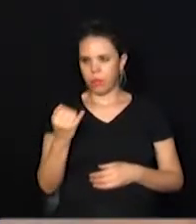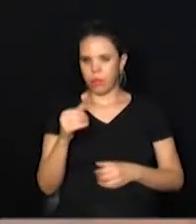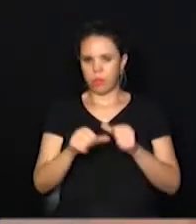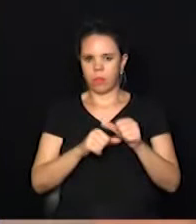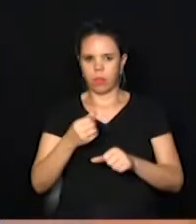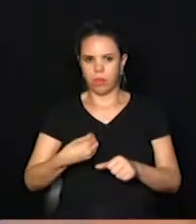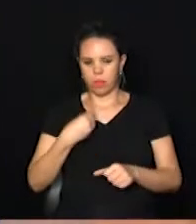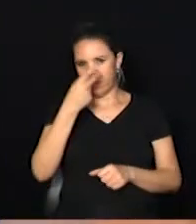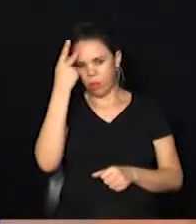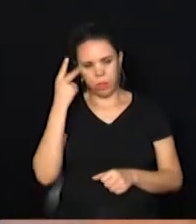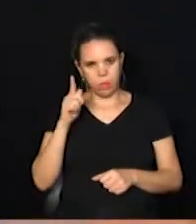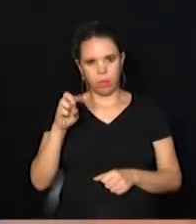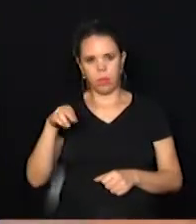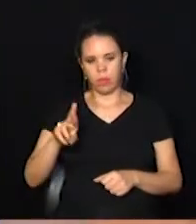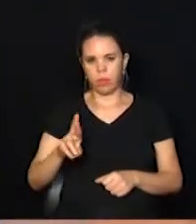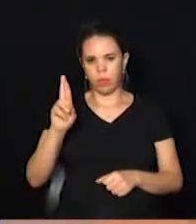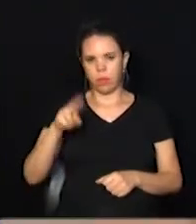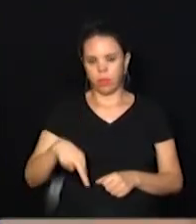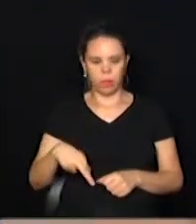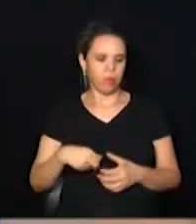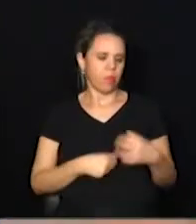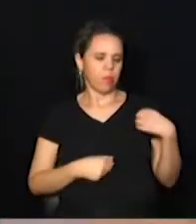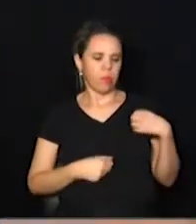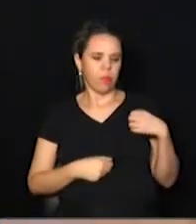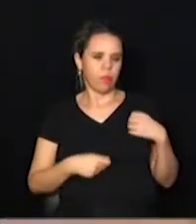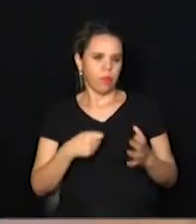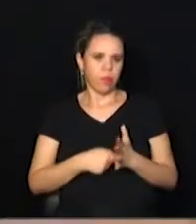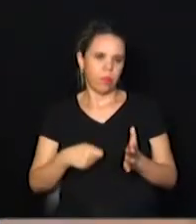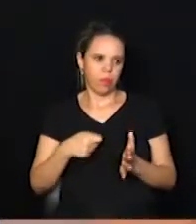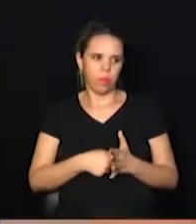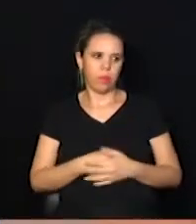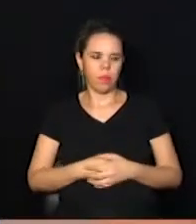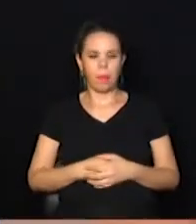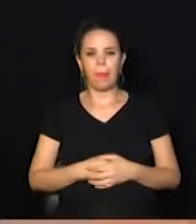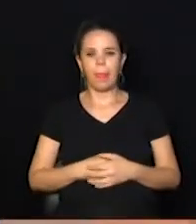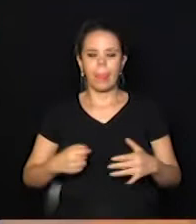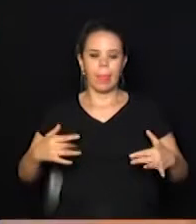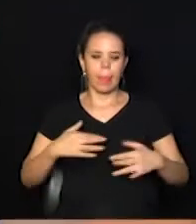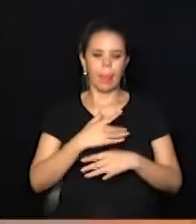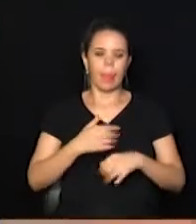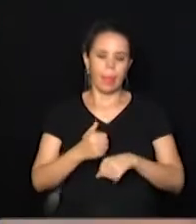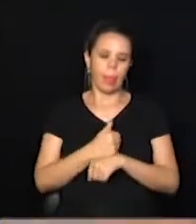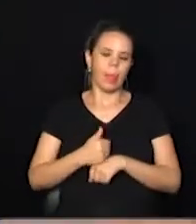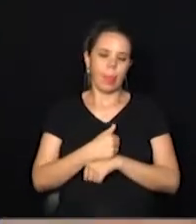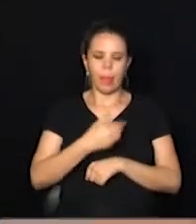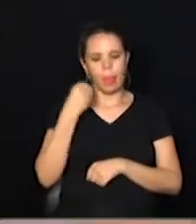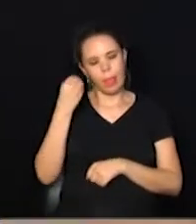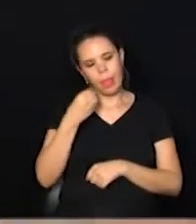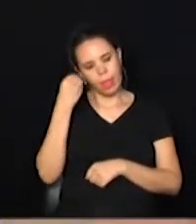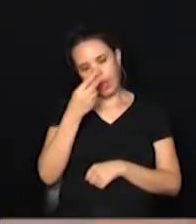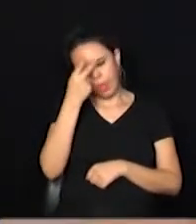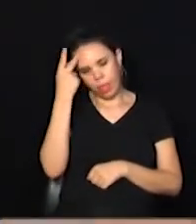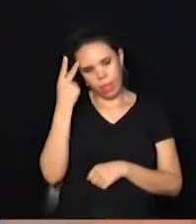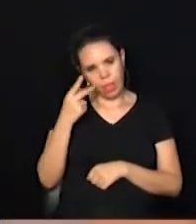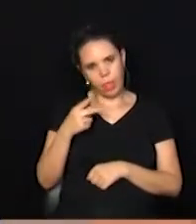das pessoas. Aí o Gilmar tem razão. Daí a dedicação, né, do urbanista, né? De alguém que se cercou de pessoas como